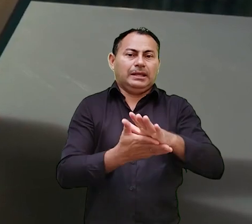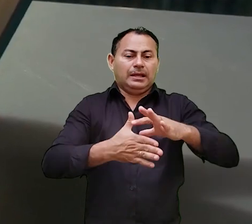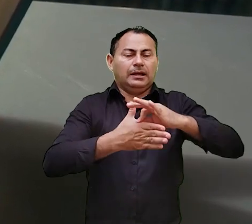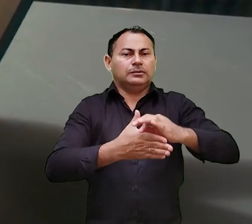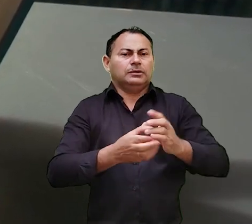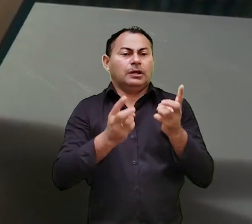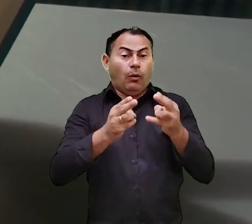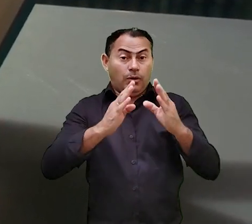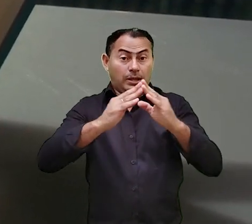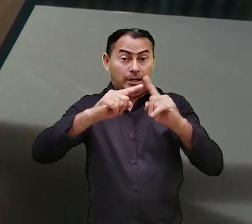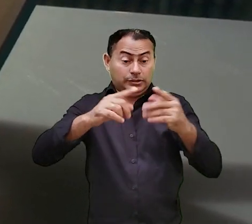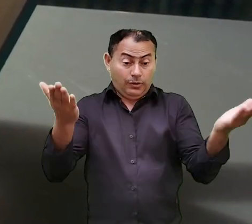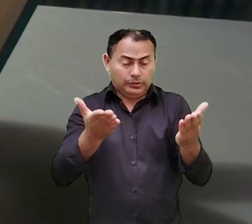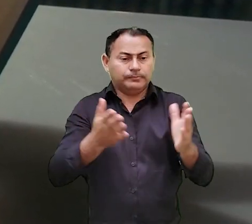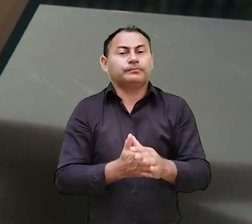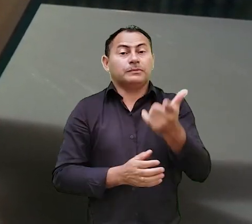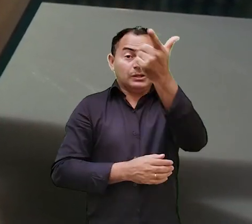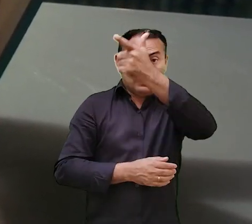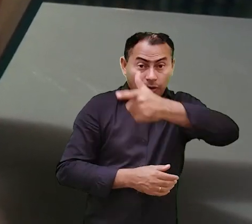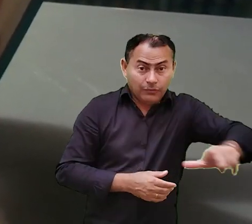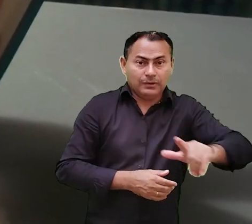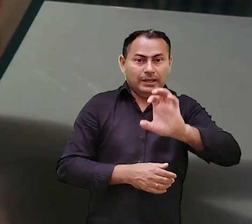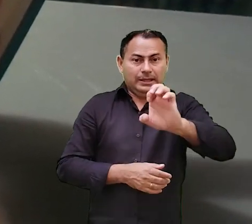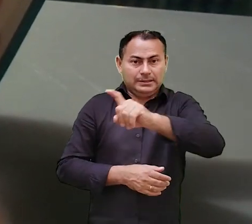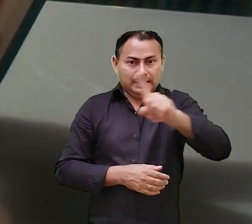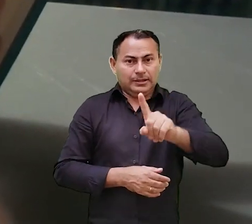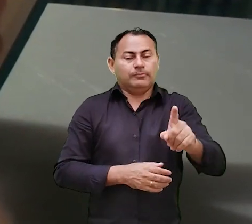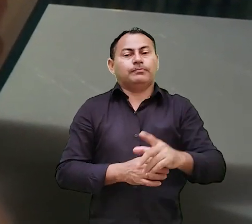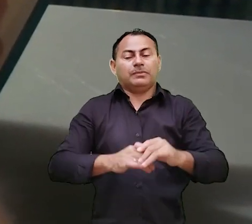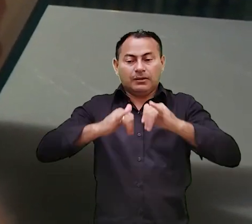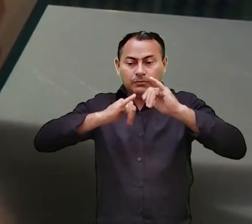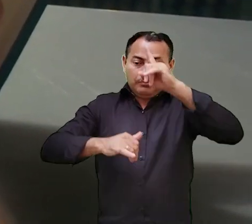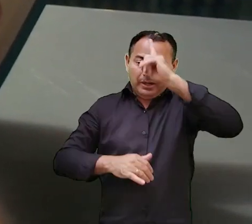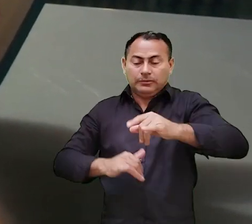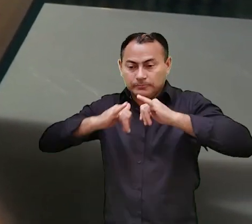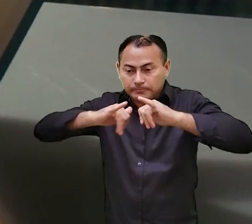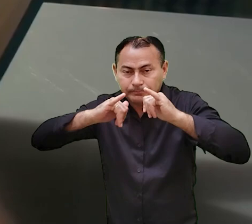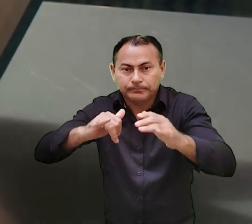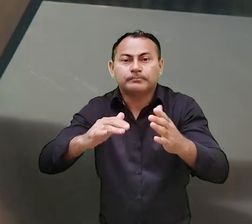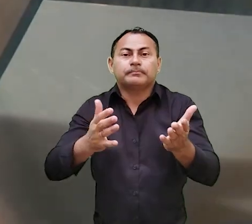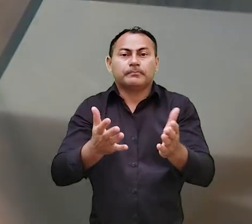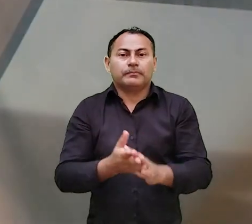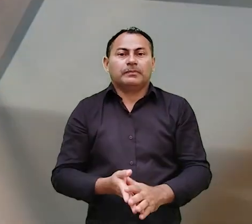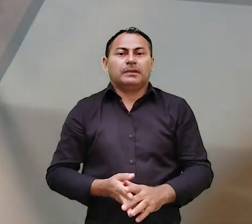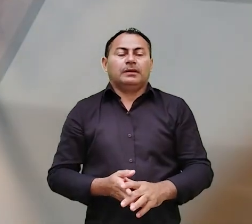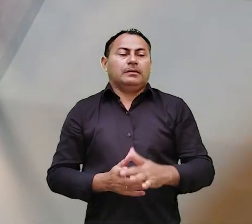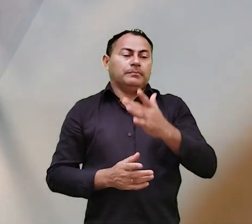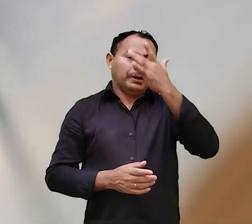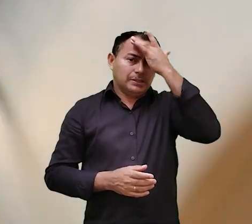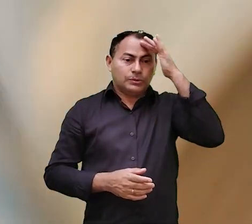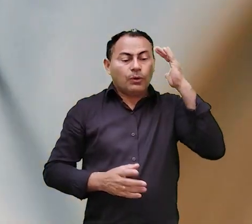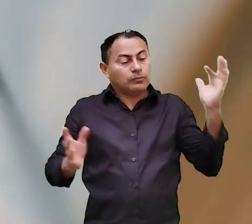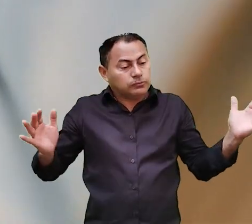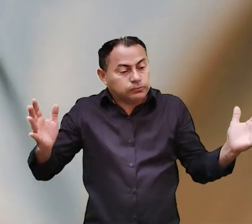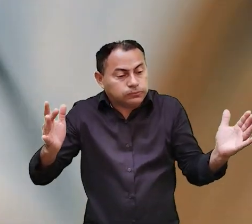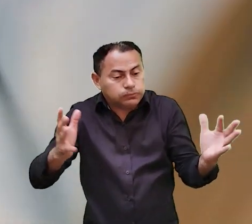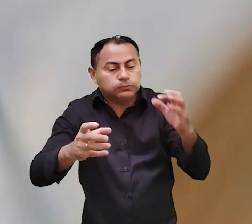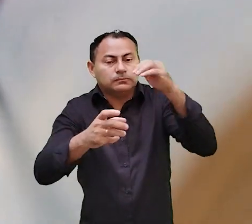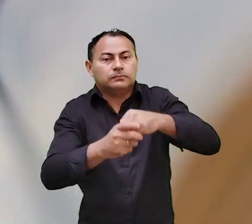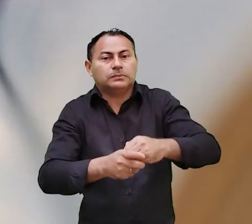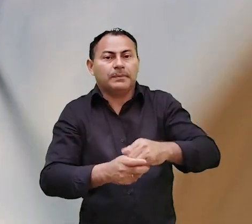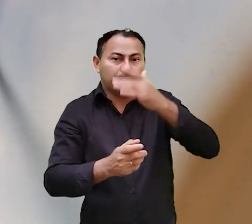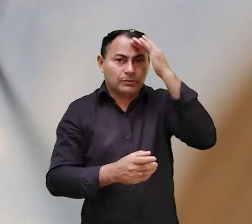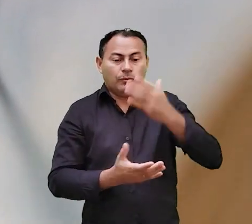igrejas hoje em dia, né? Mais uma vez Ezequiel recebe a ordem. Pregue. Quando ele pregou, tendões e carne